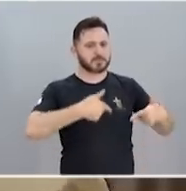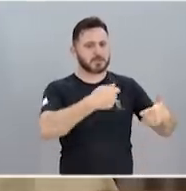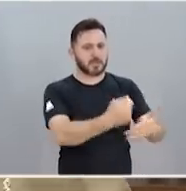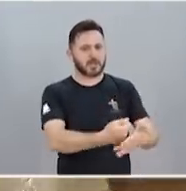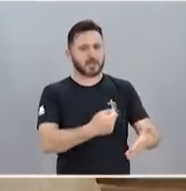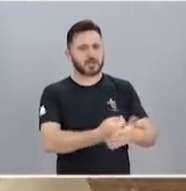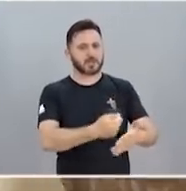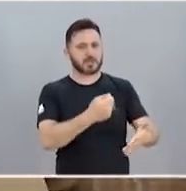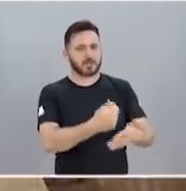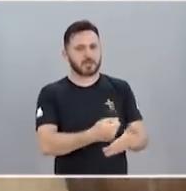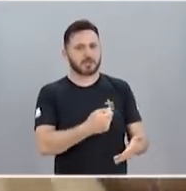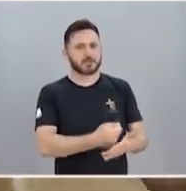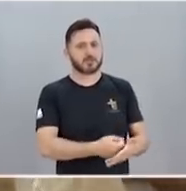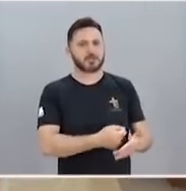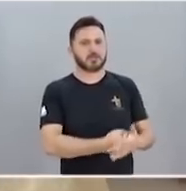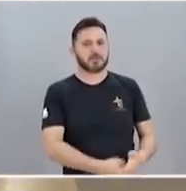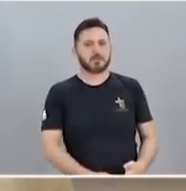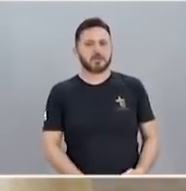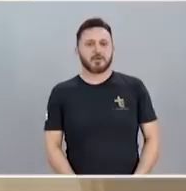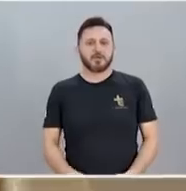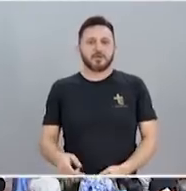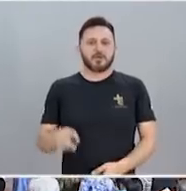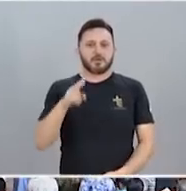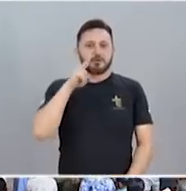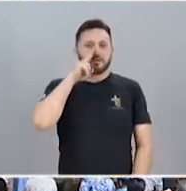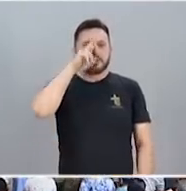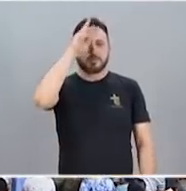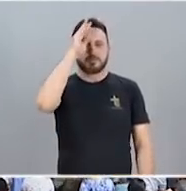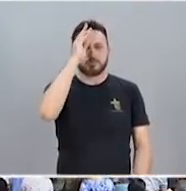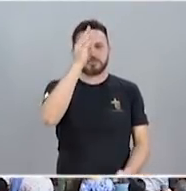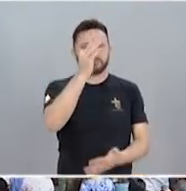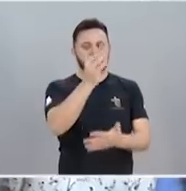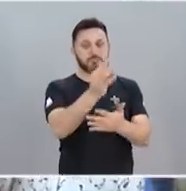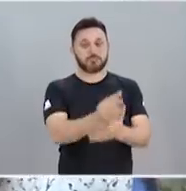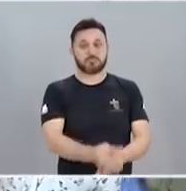nas batalhas, faz-me forte e